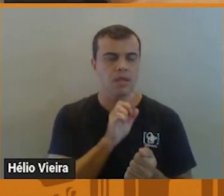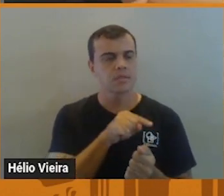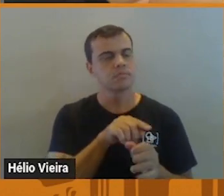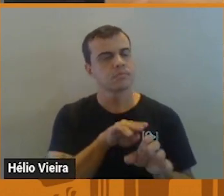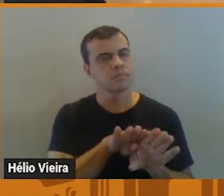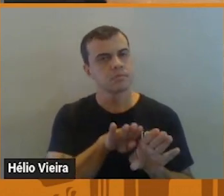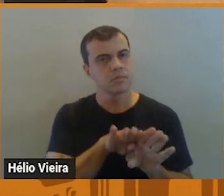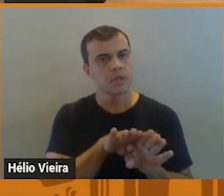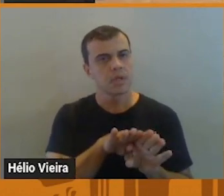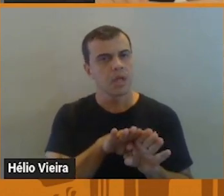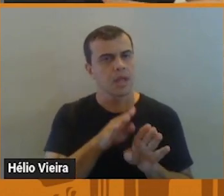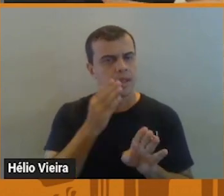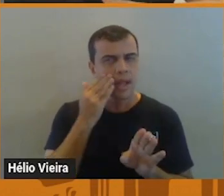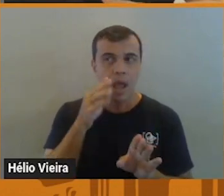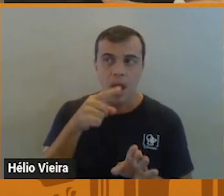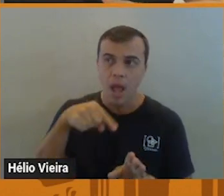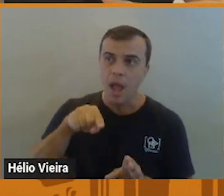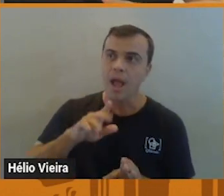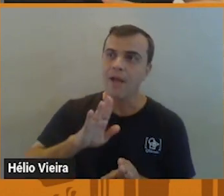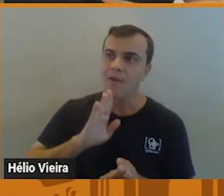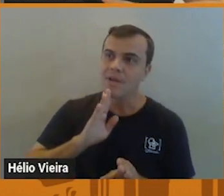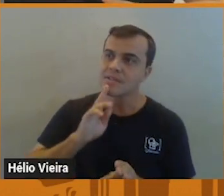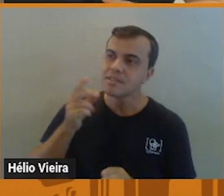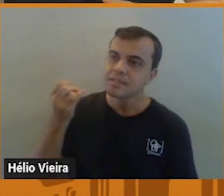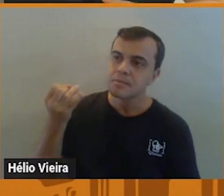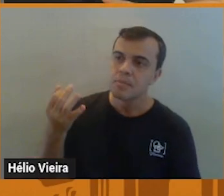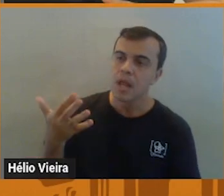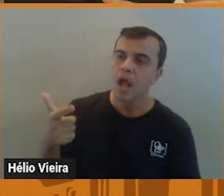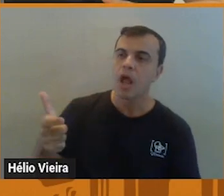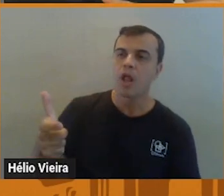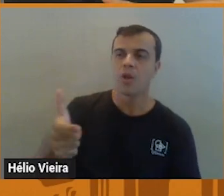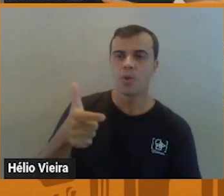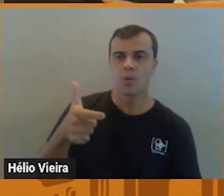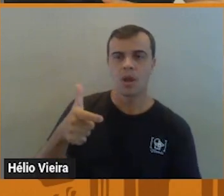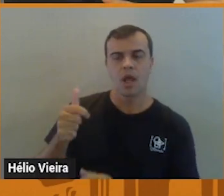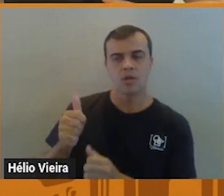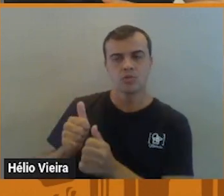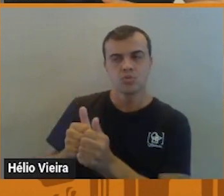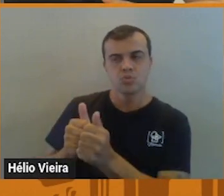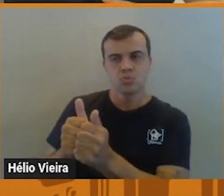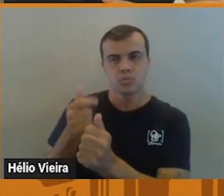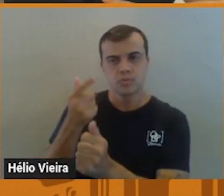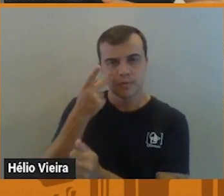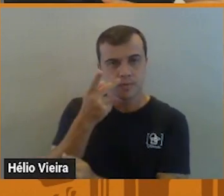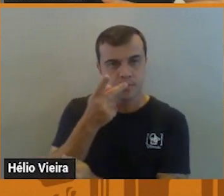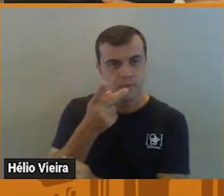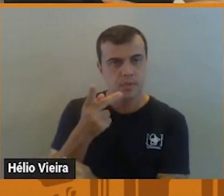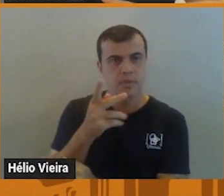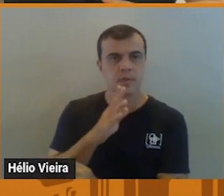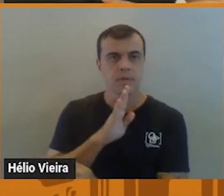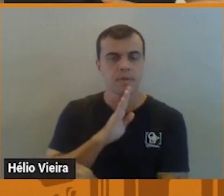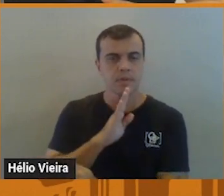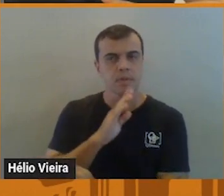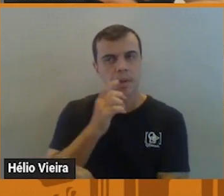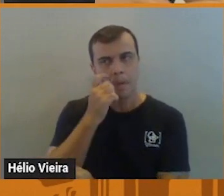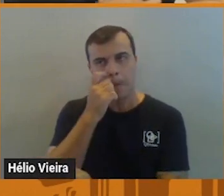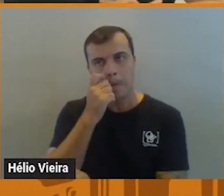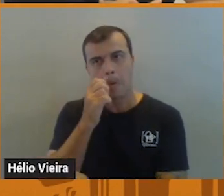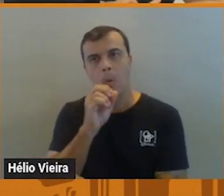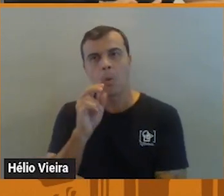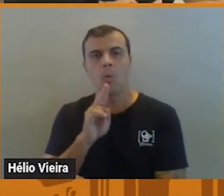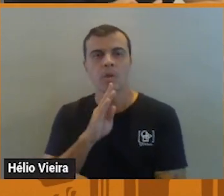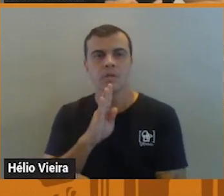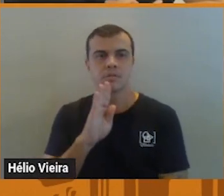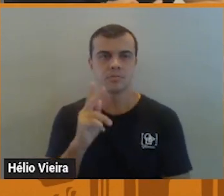também reconhecer, ele também poder falar desses lugares que eles estão percorrendo e conhecendo ou reconhecendo de